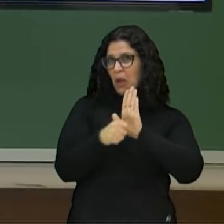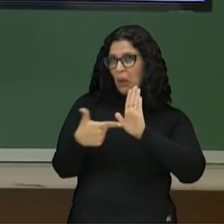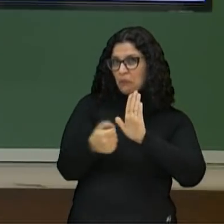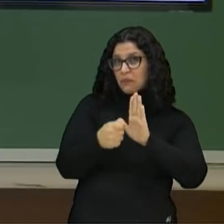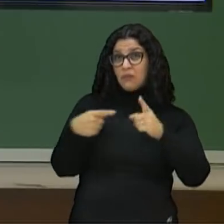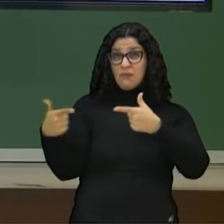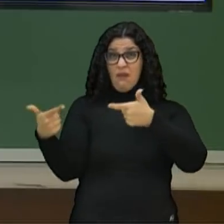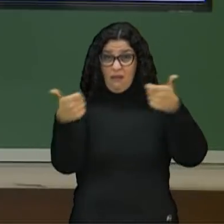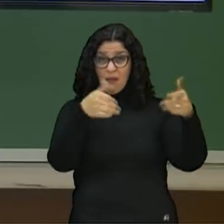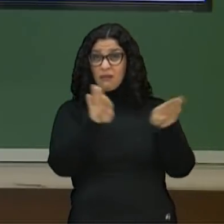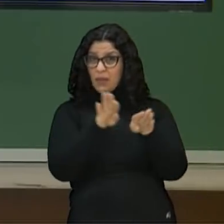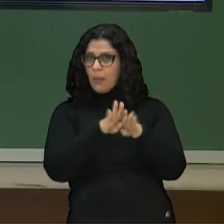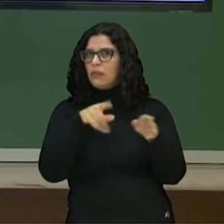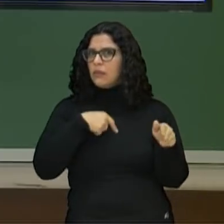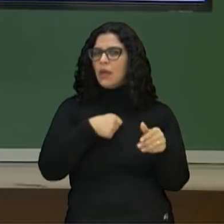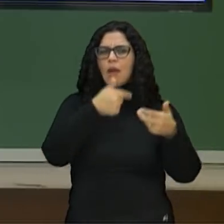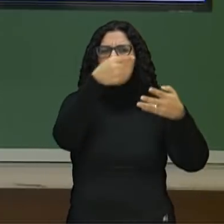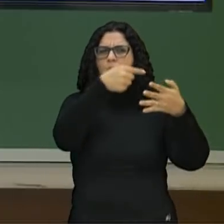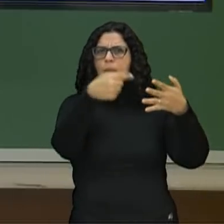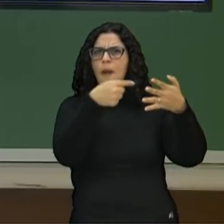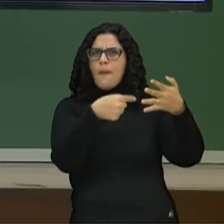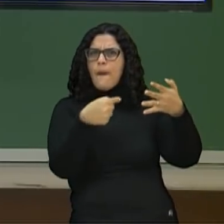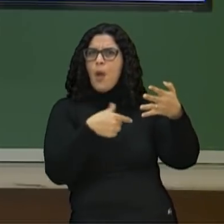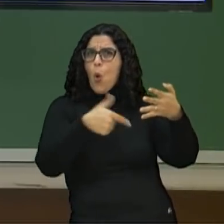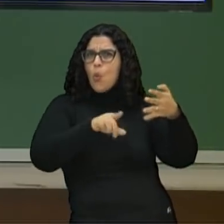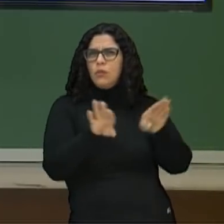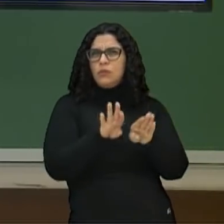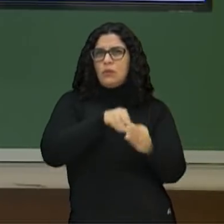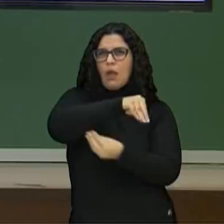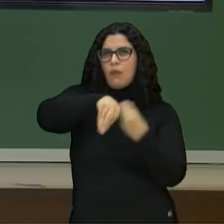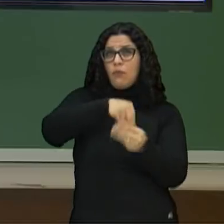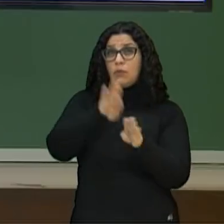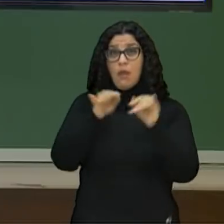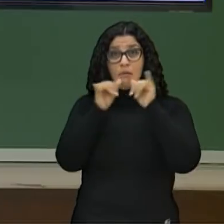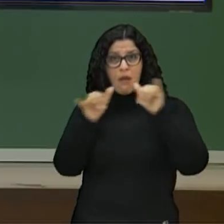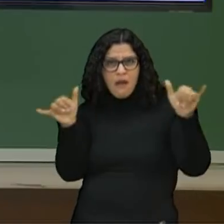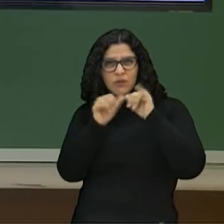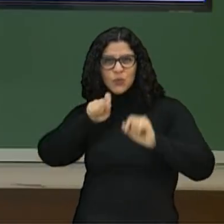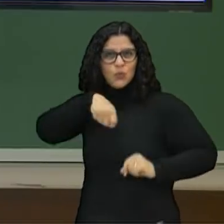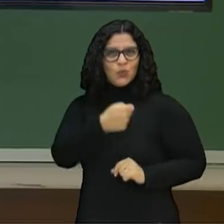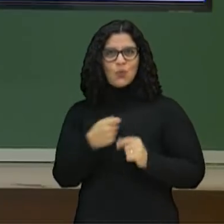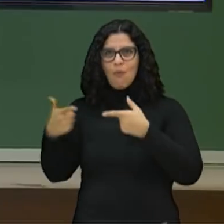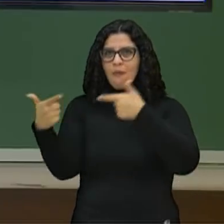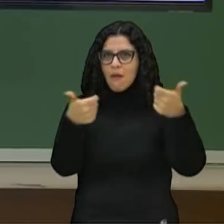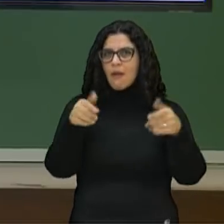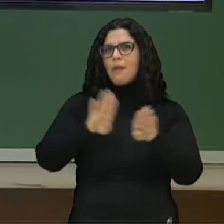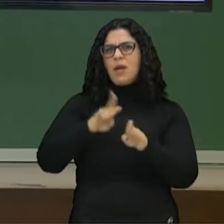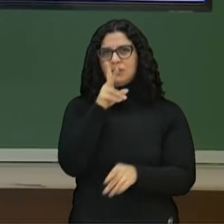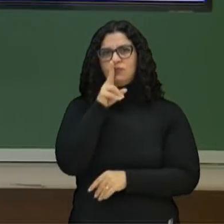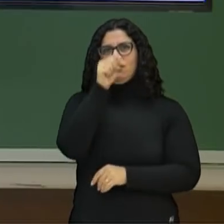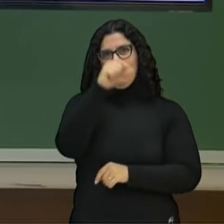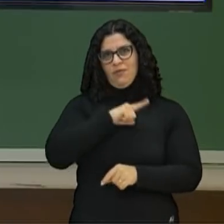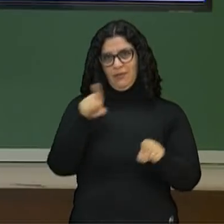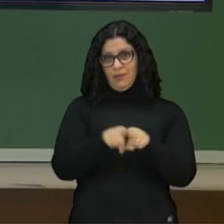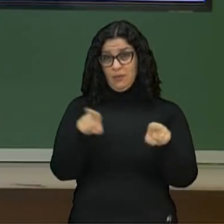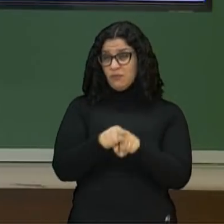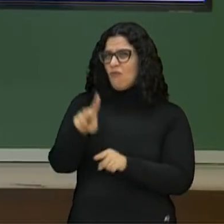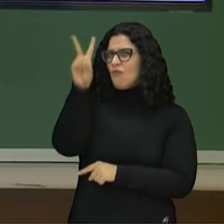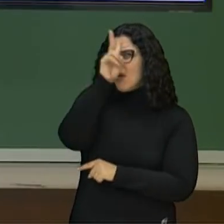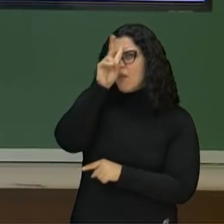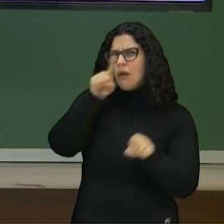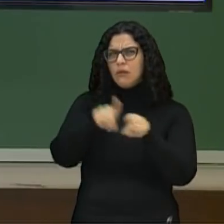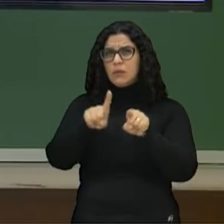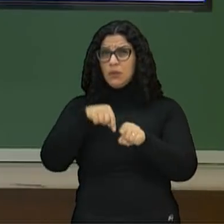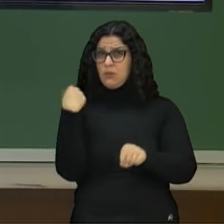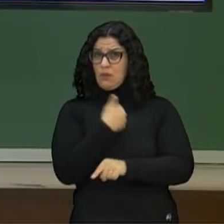uma guerra passou a envolver muitos outros elementos e a propaganda de guerra foi um elemento muito forte. Você vai lembrar que